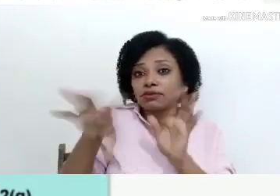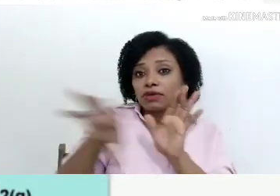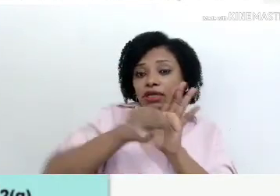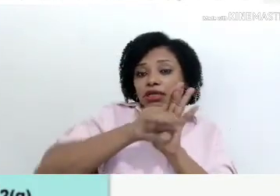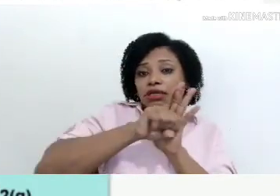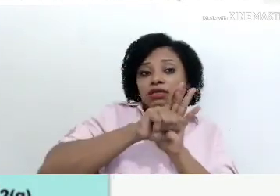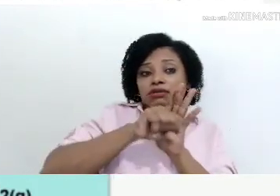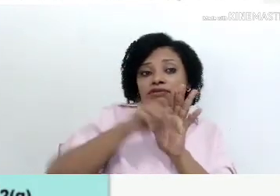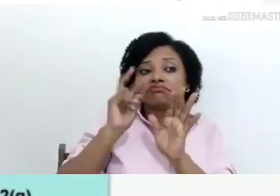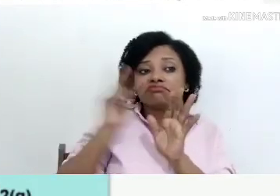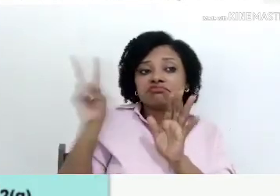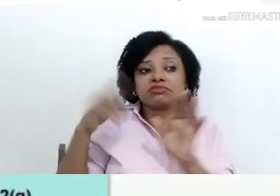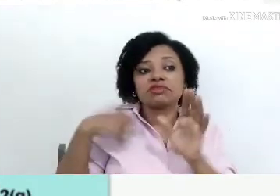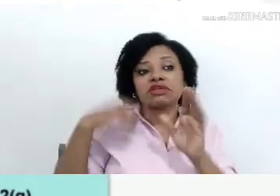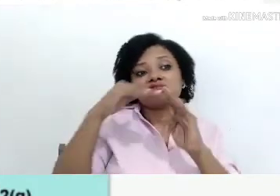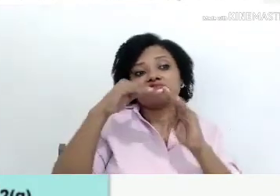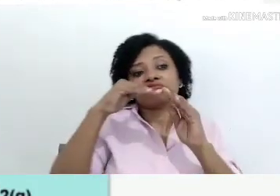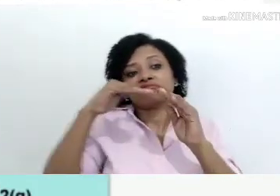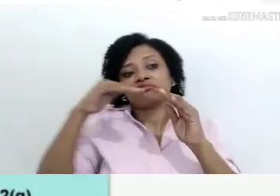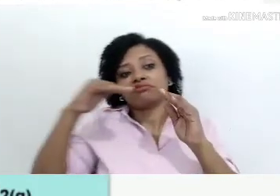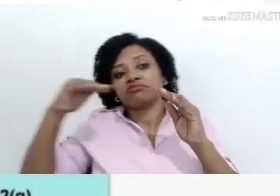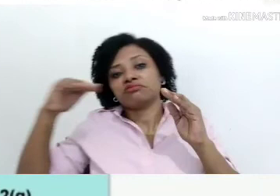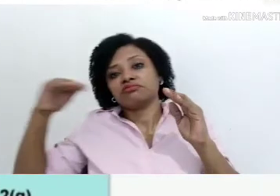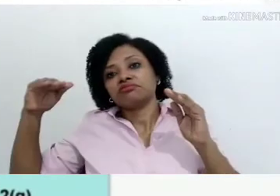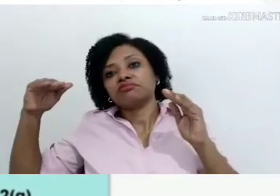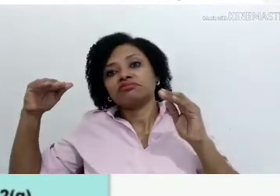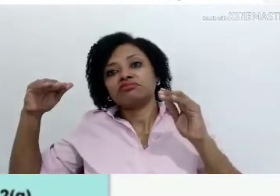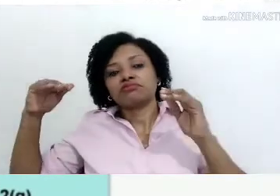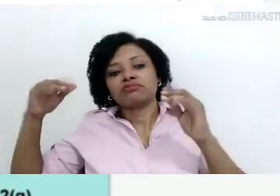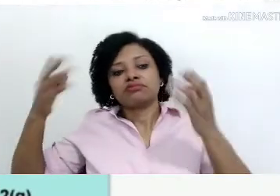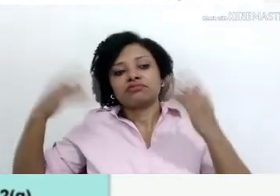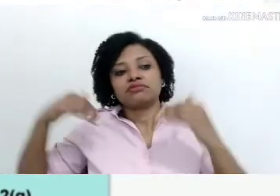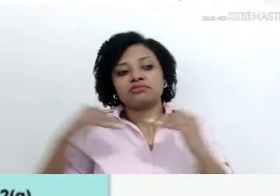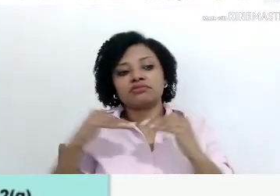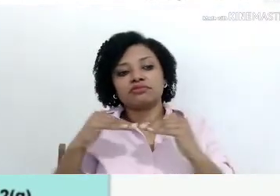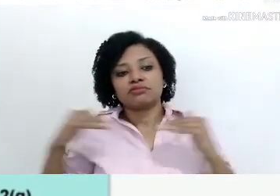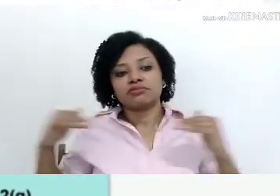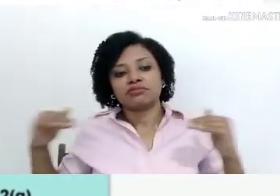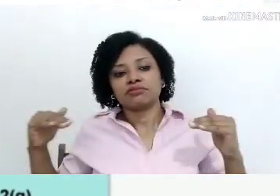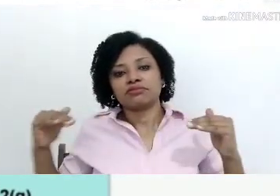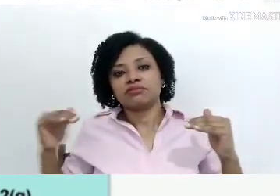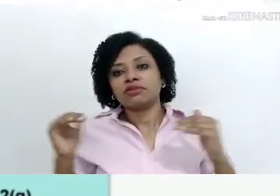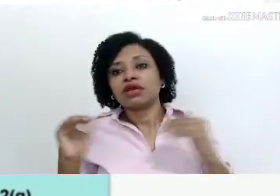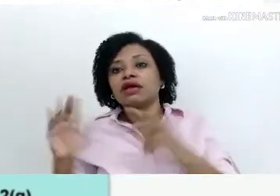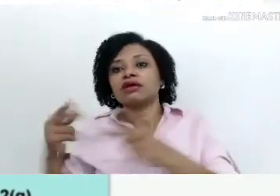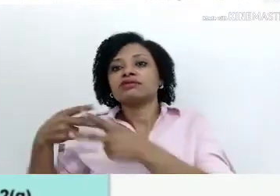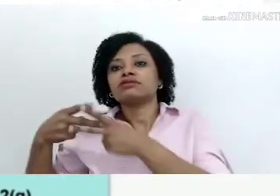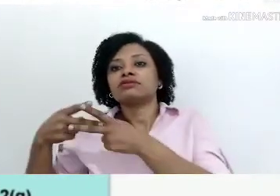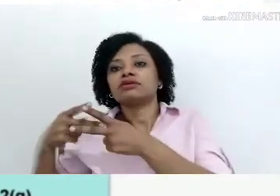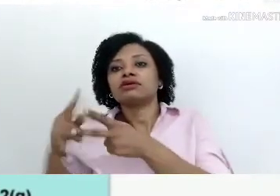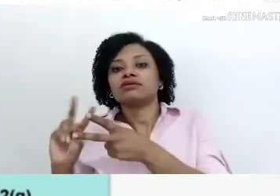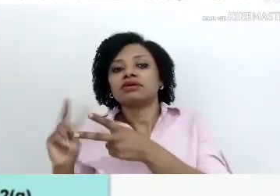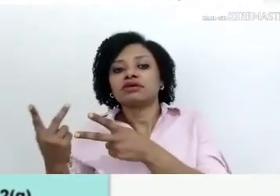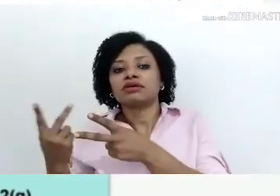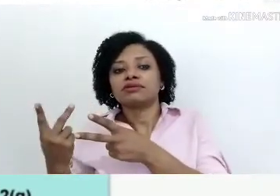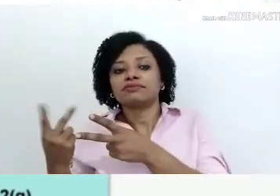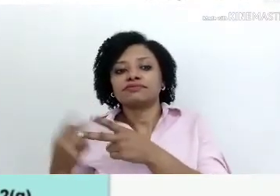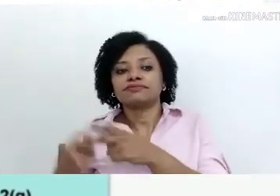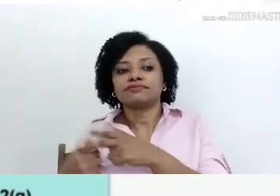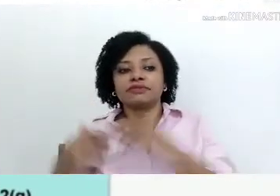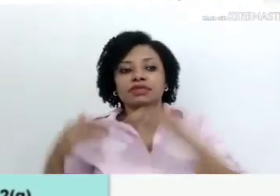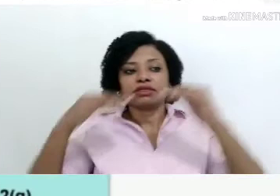ou ela pode ser colocada aqui, do lado de fora, como ΔH, né? Então, eu tenho